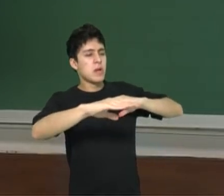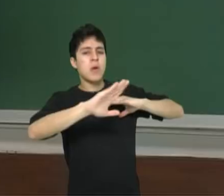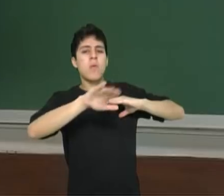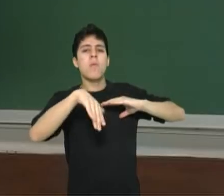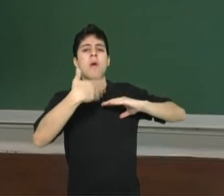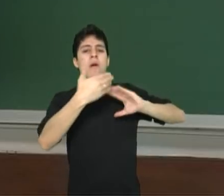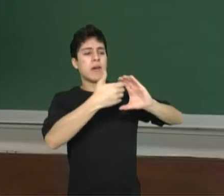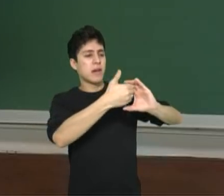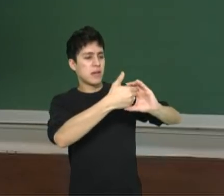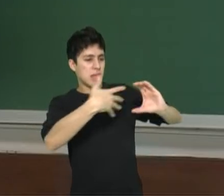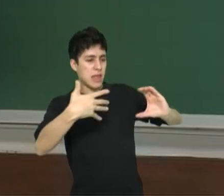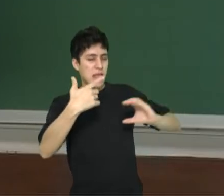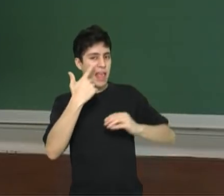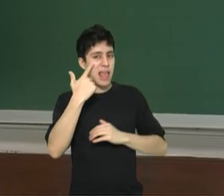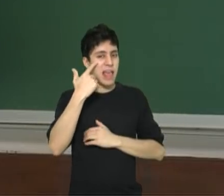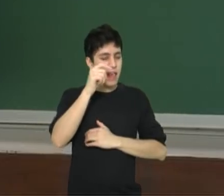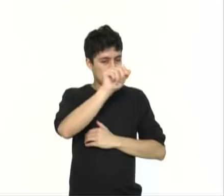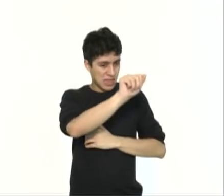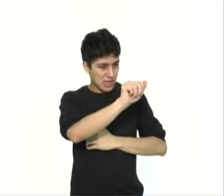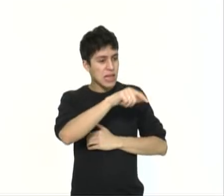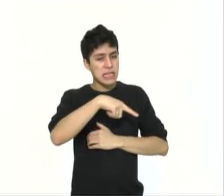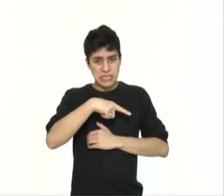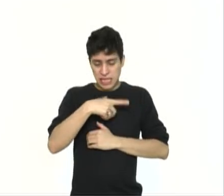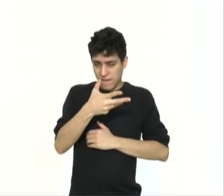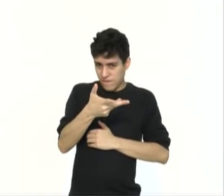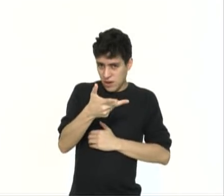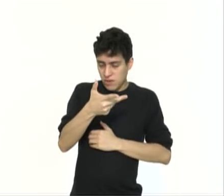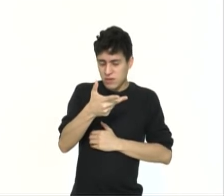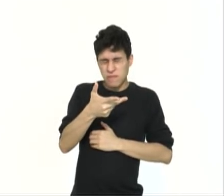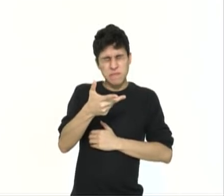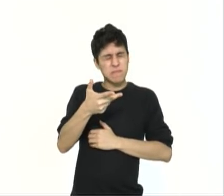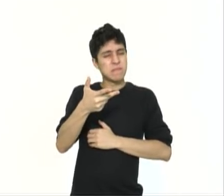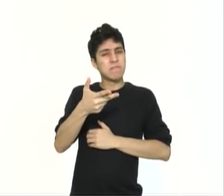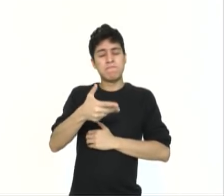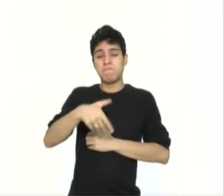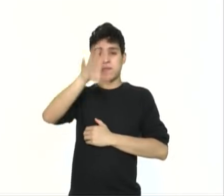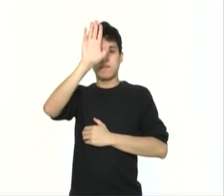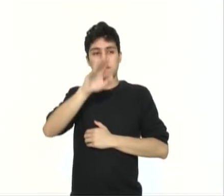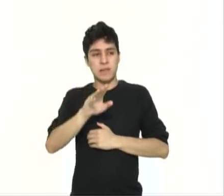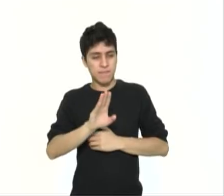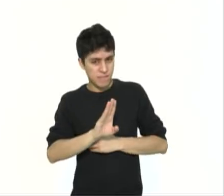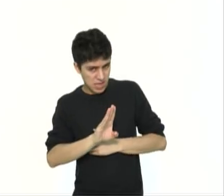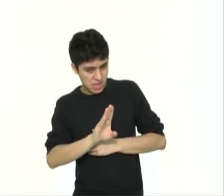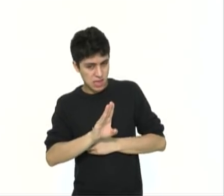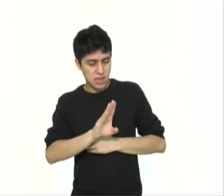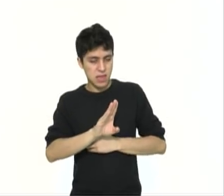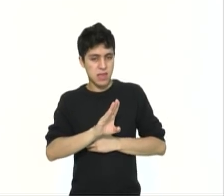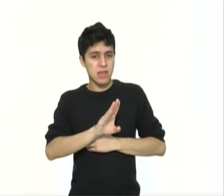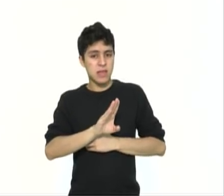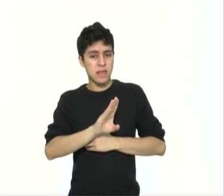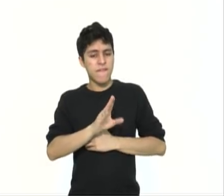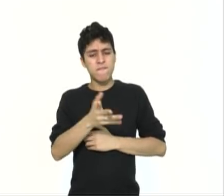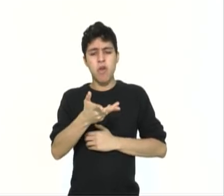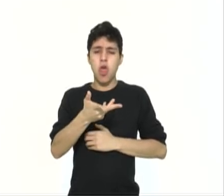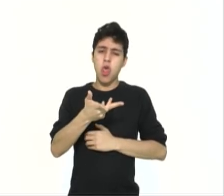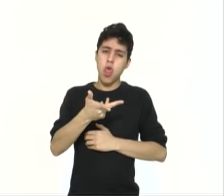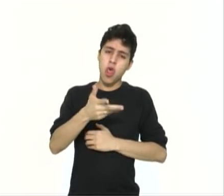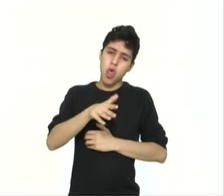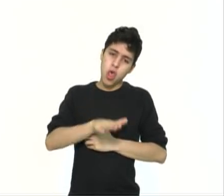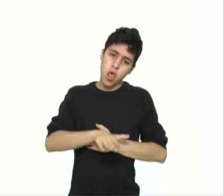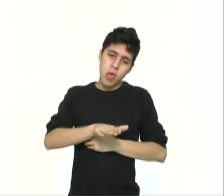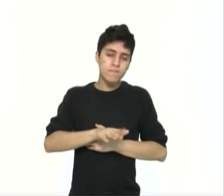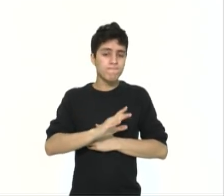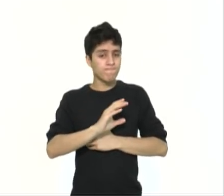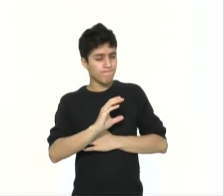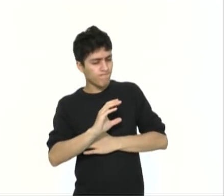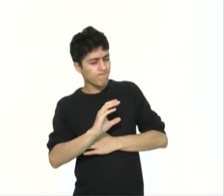por, na opção A, ter uma velocidade alta. Na opção B, ter velocidade baixa.